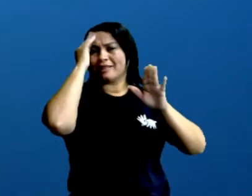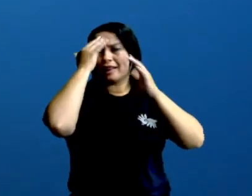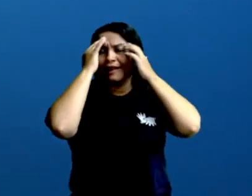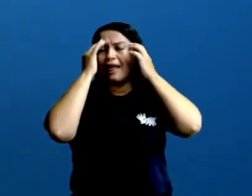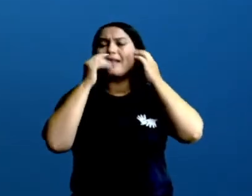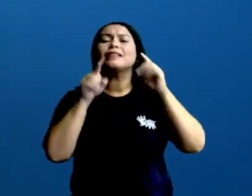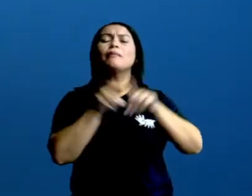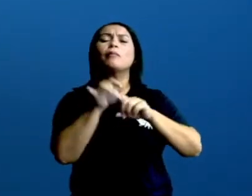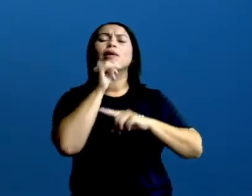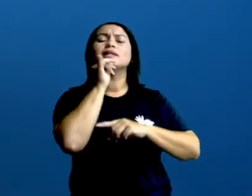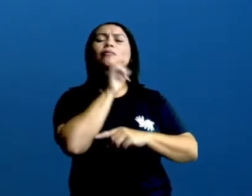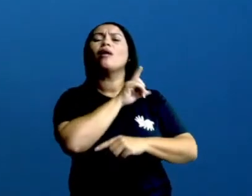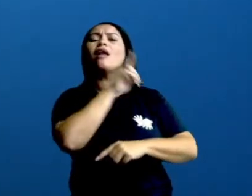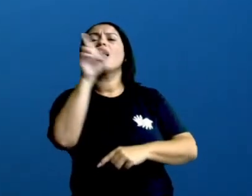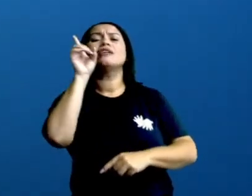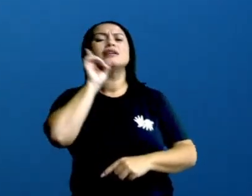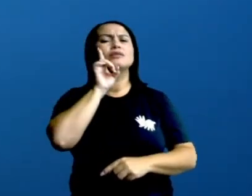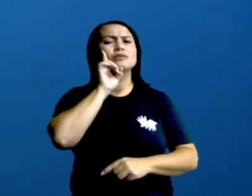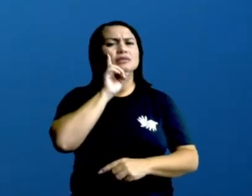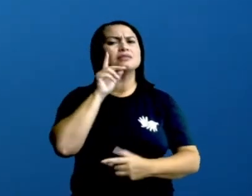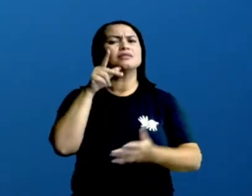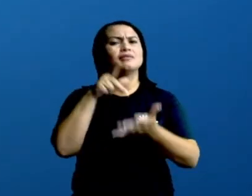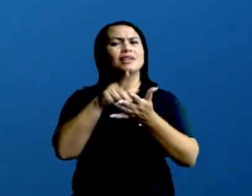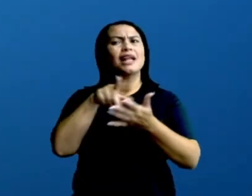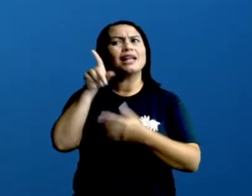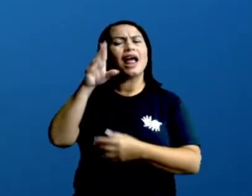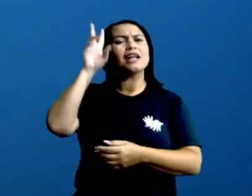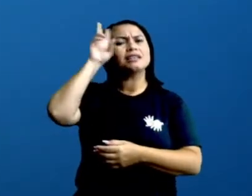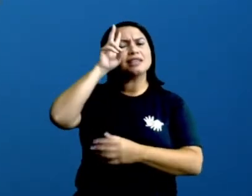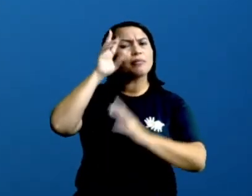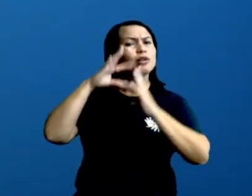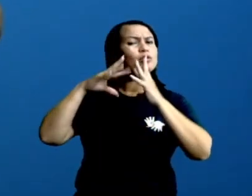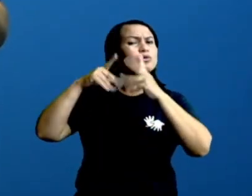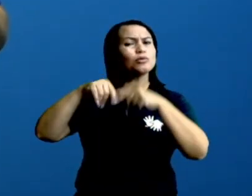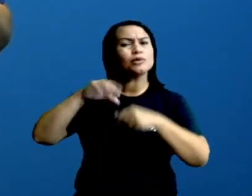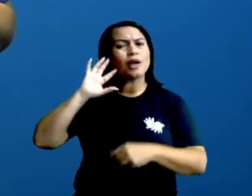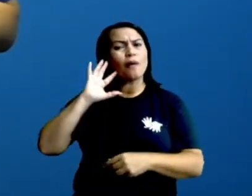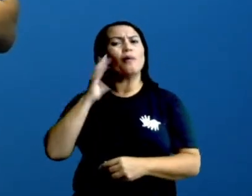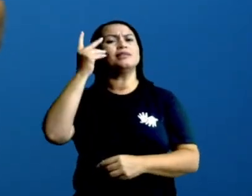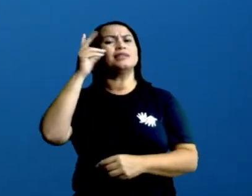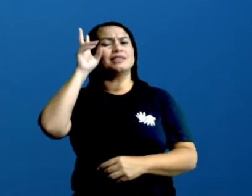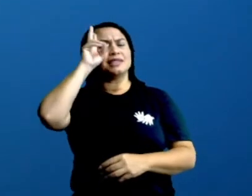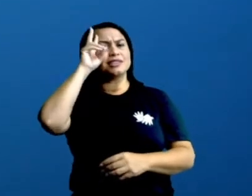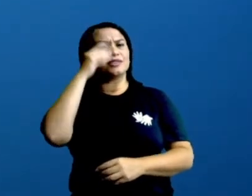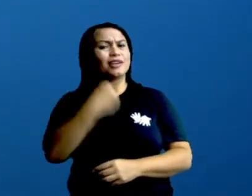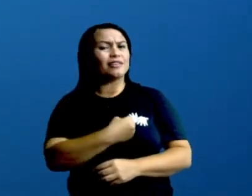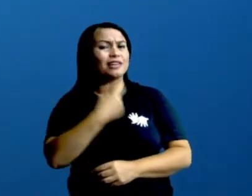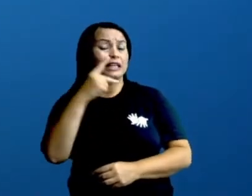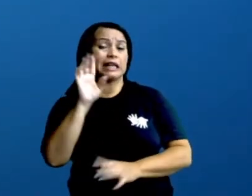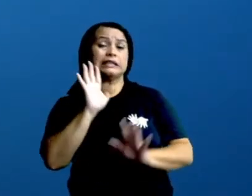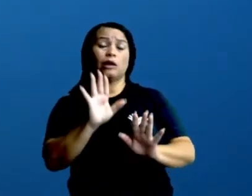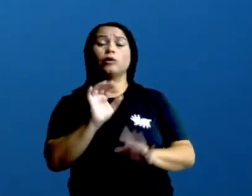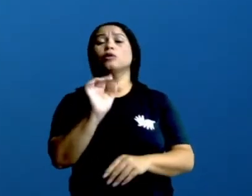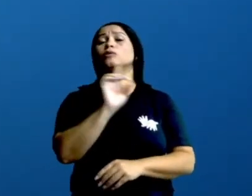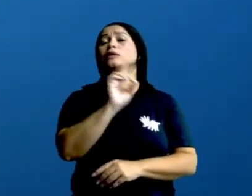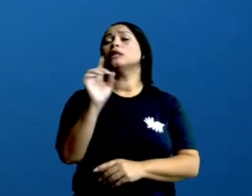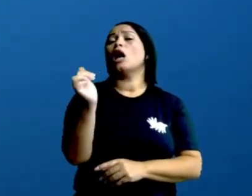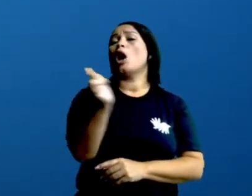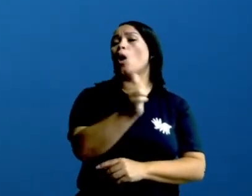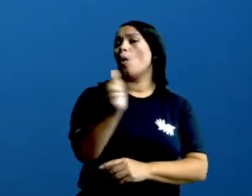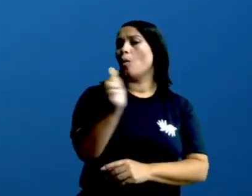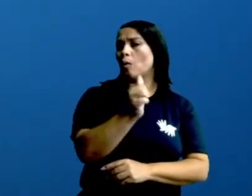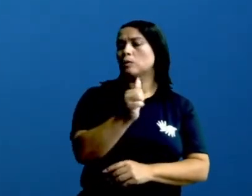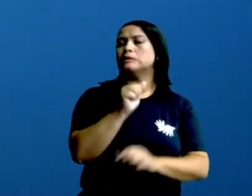exemplo, lá nos Estados Unidos, eles fazem questão de lembrar de tudo que acontece na história deles. Não que o 11 de setembro não tenha sido uma